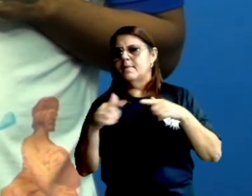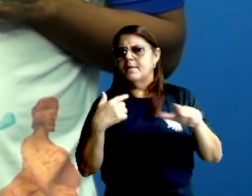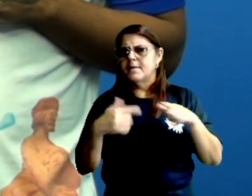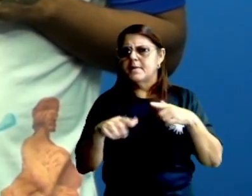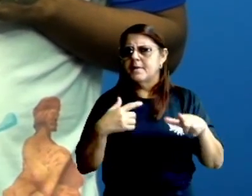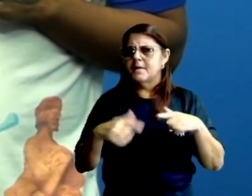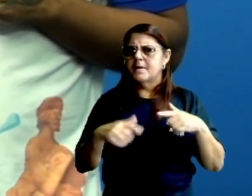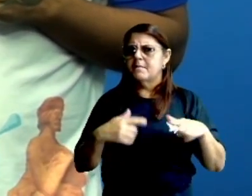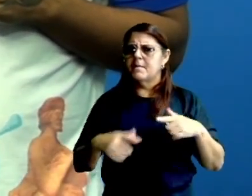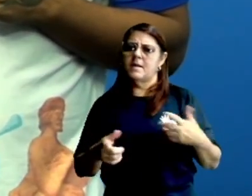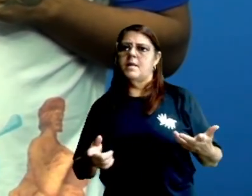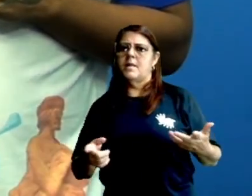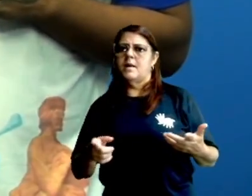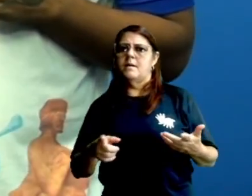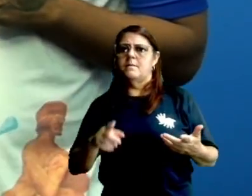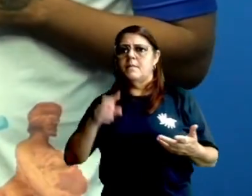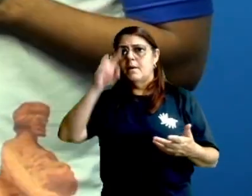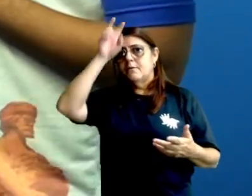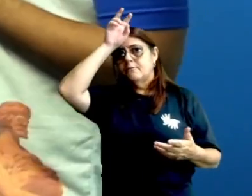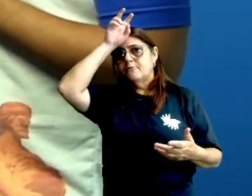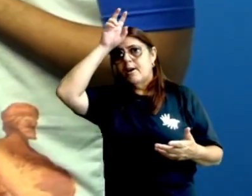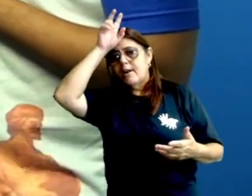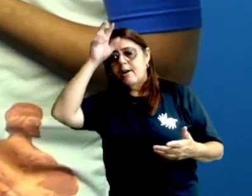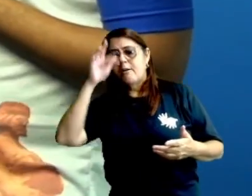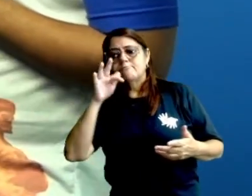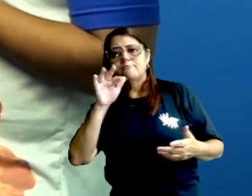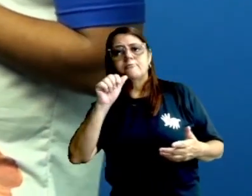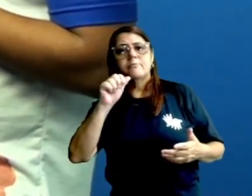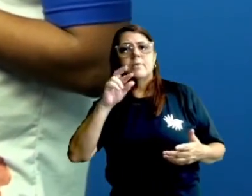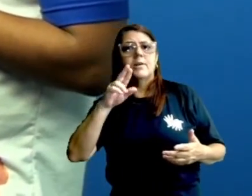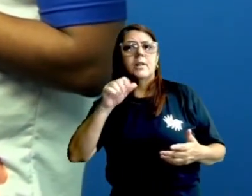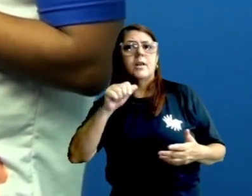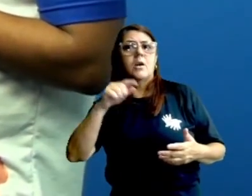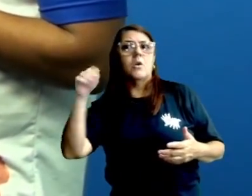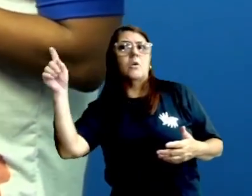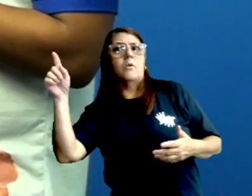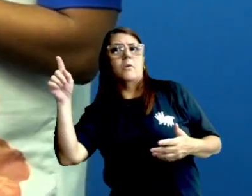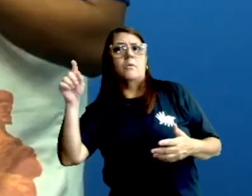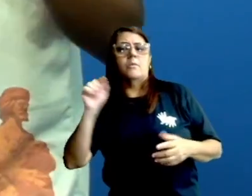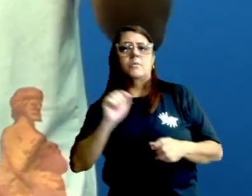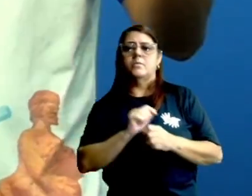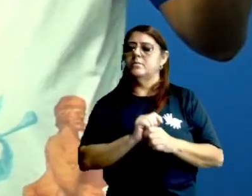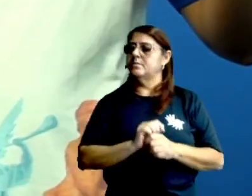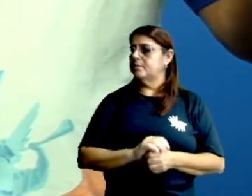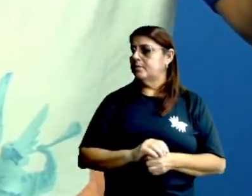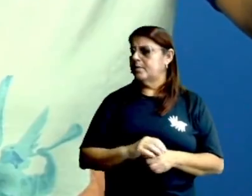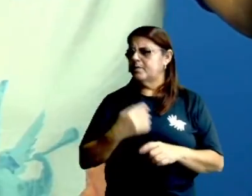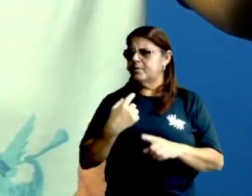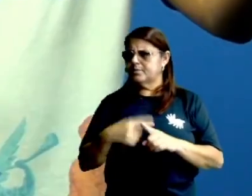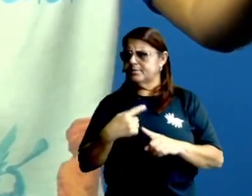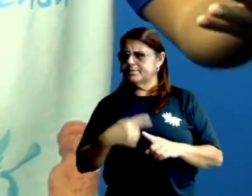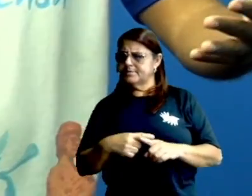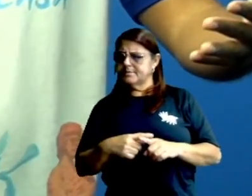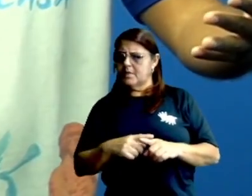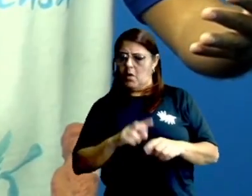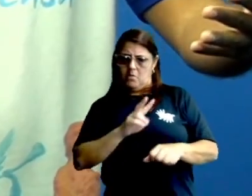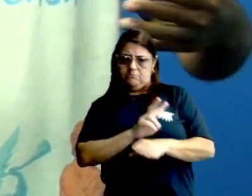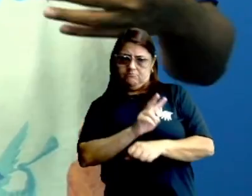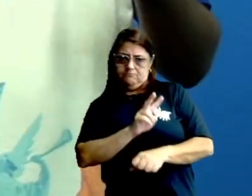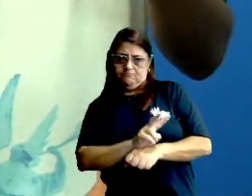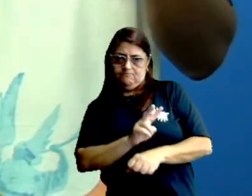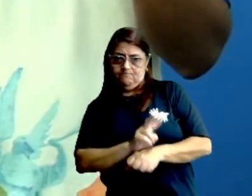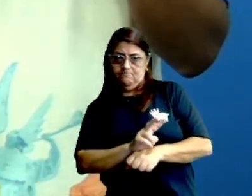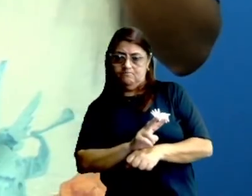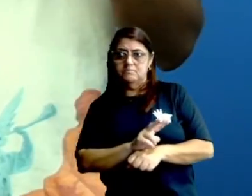né para o Faraó porque nesse período aí acontecia aí bom então era um momento em que eles não estavam na